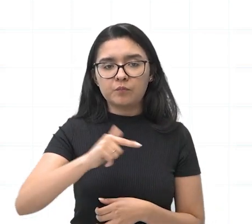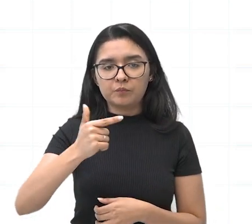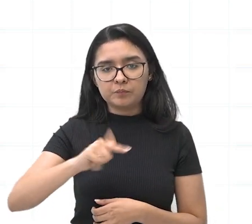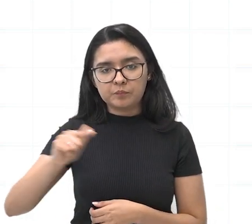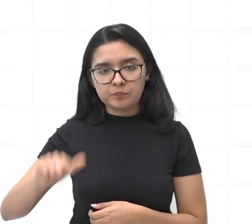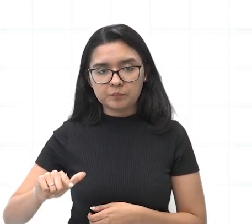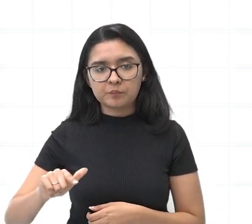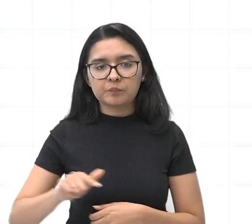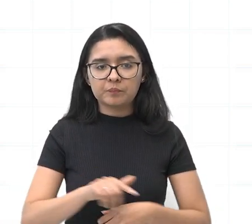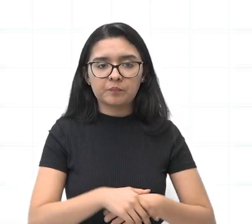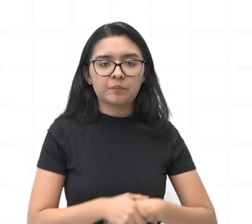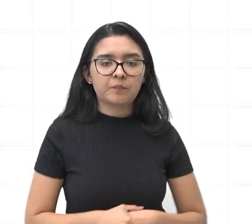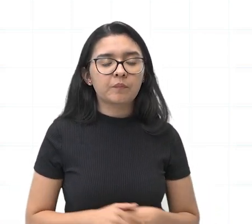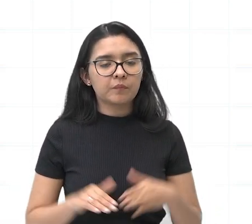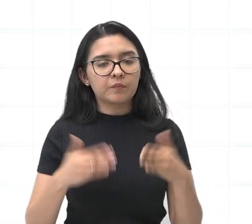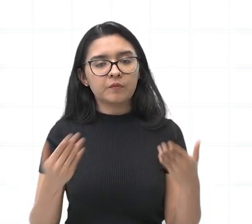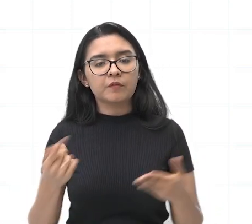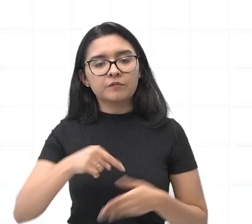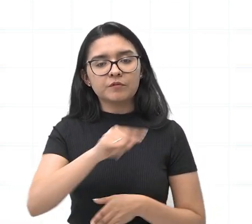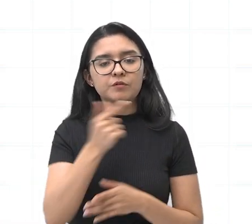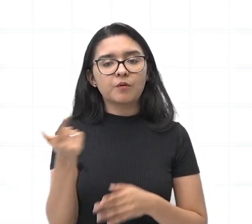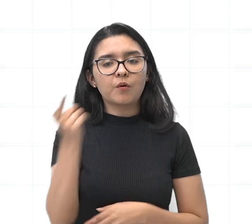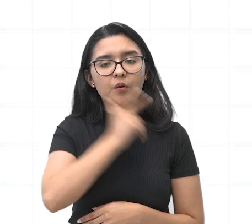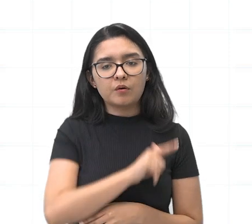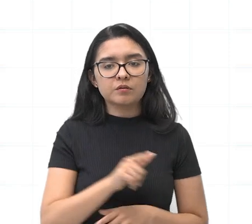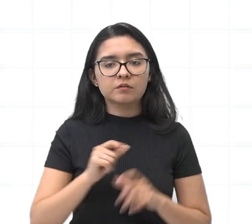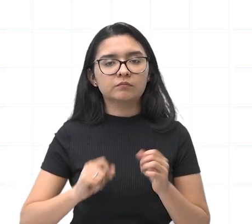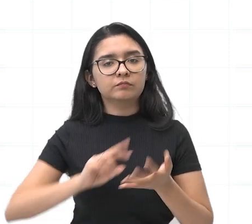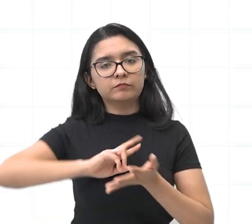a resistência. E aí você consegue realizar